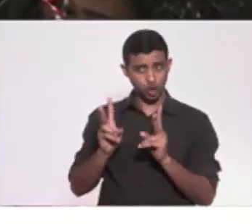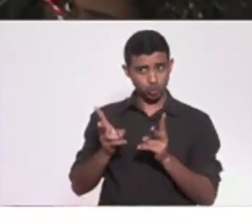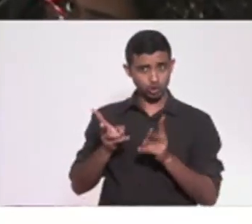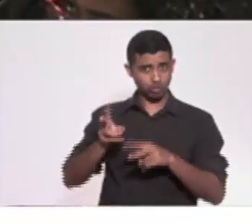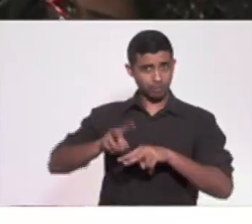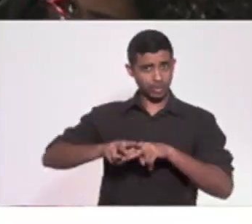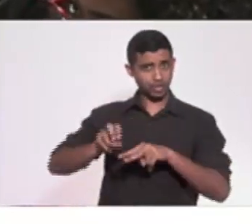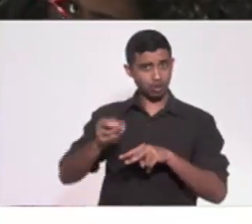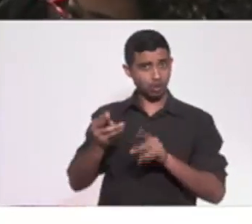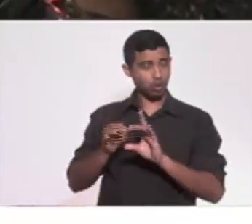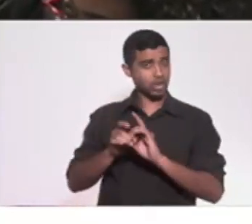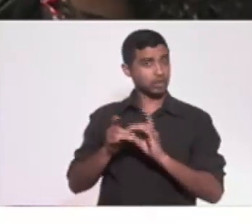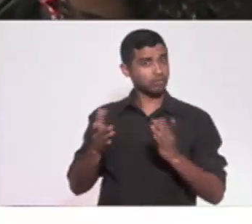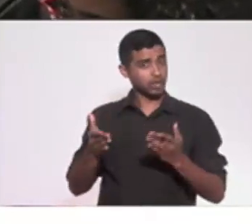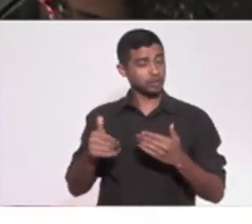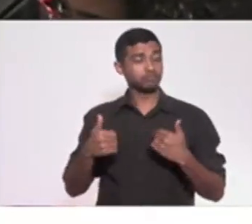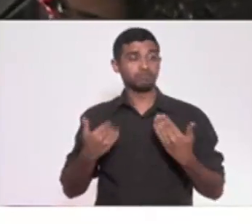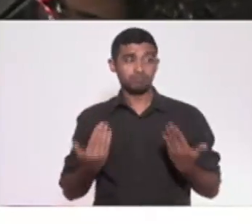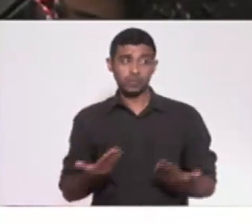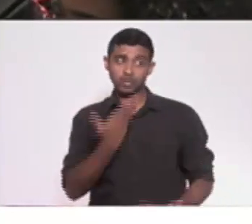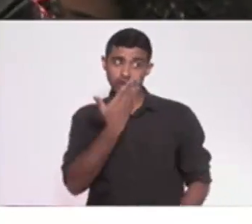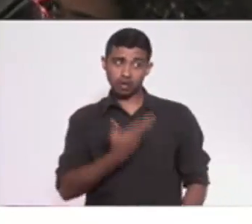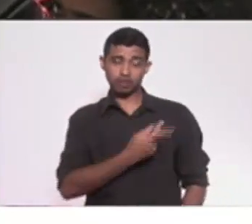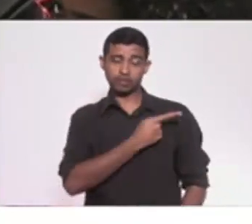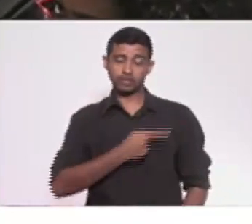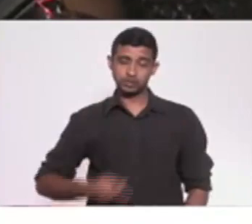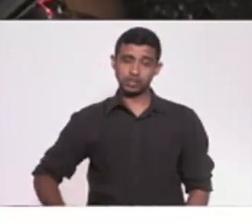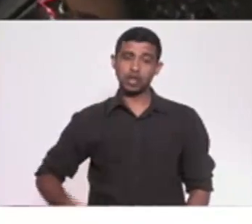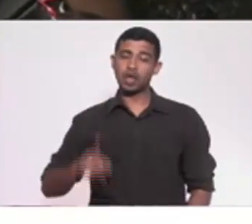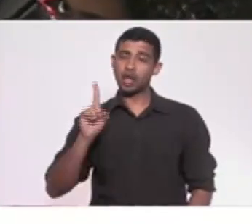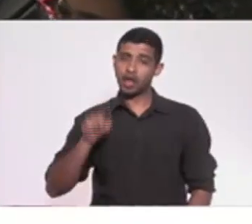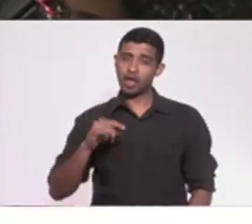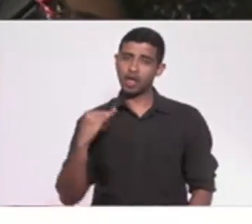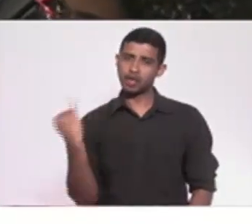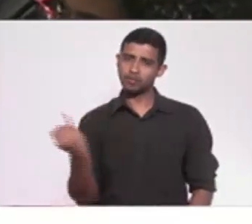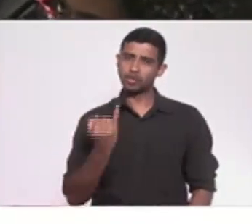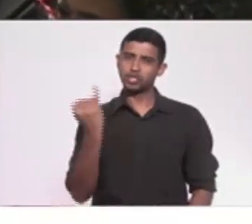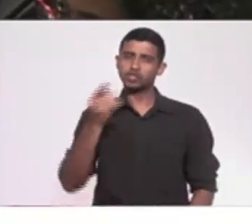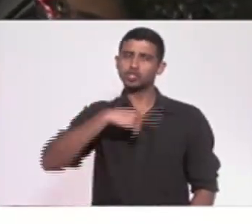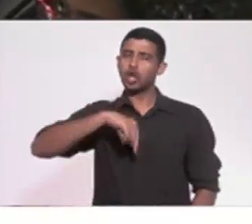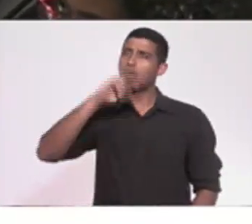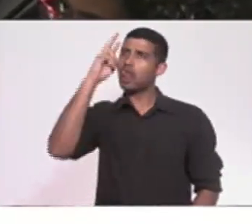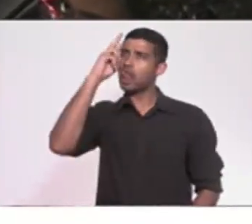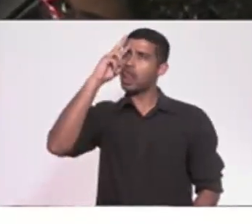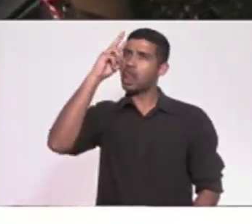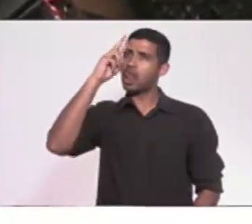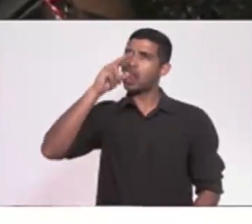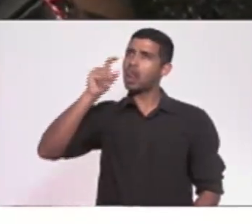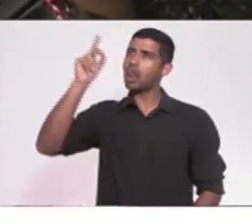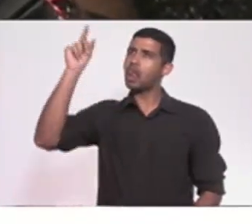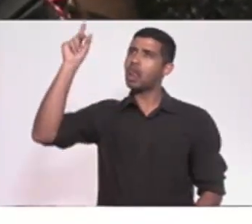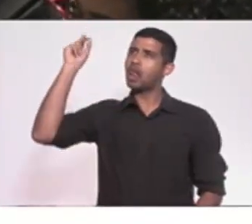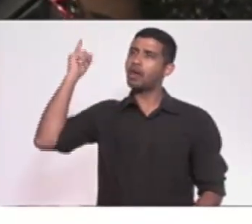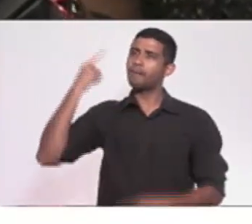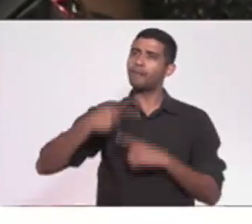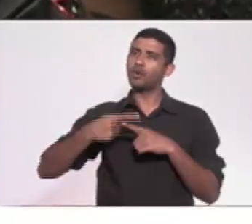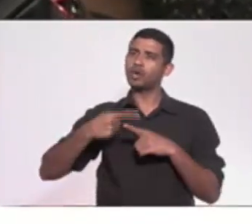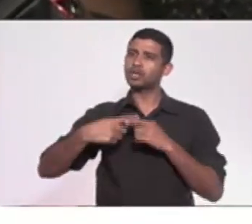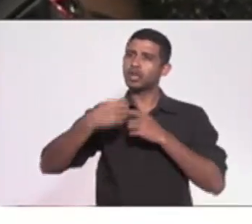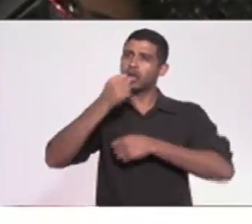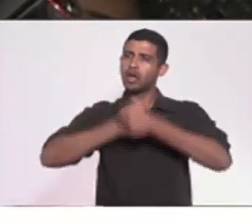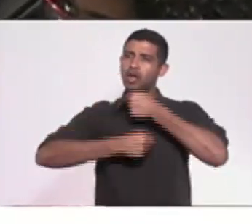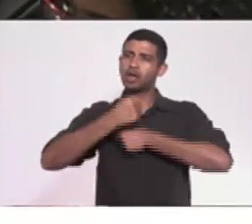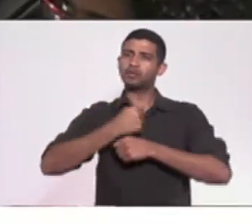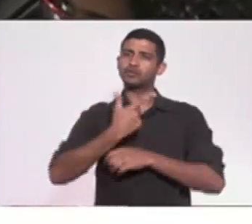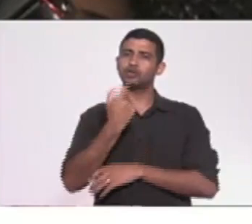prisão. E aí, senhor presidente, é importante a gente resgatar uma história. Porque em novembro do ano passado, quando